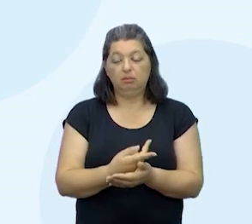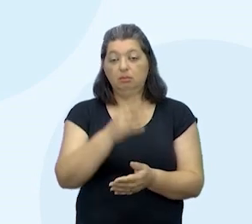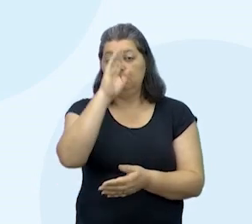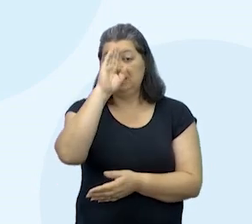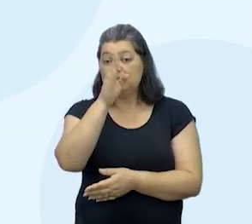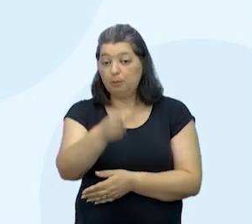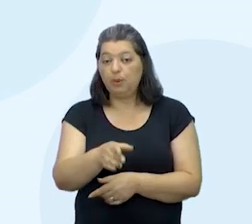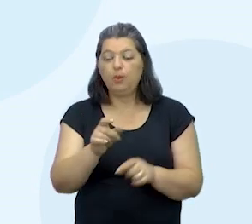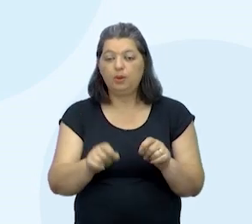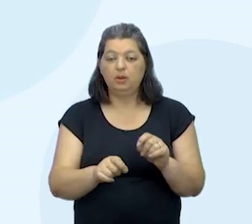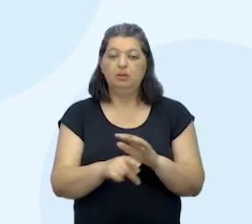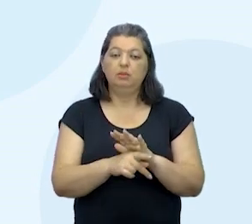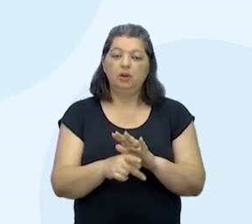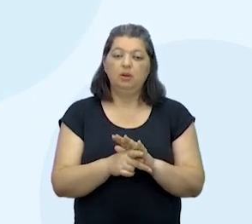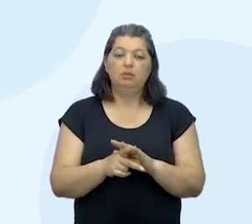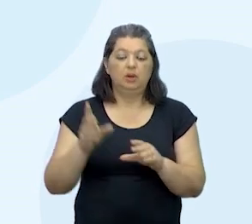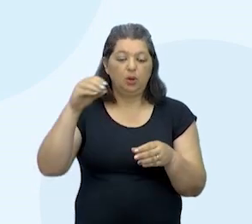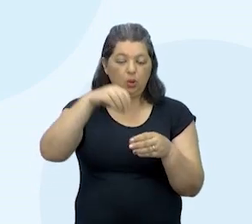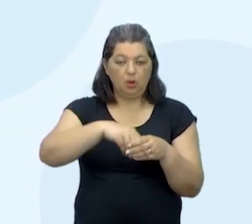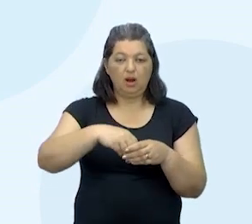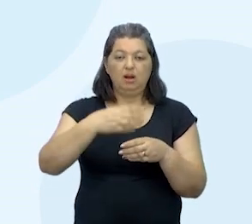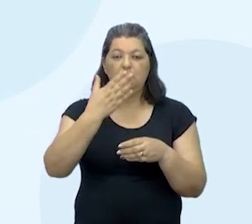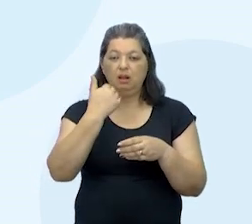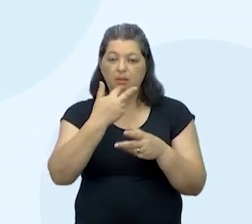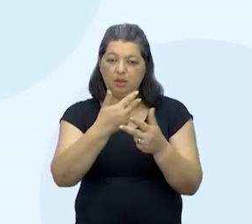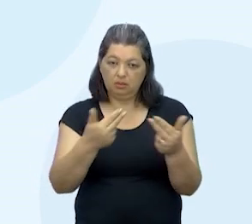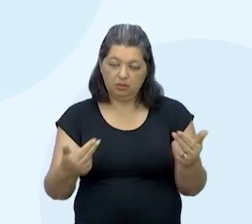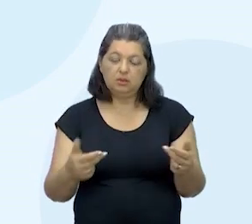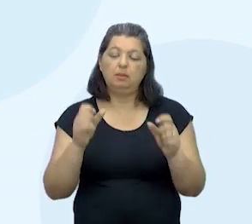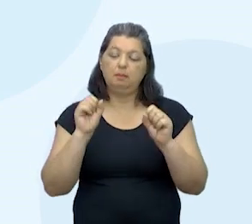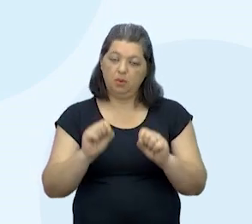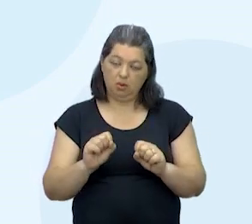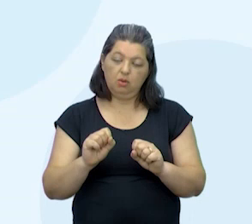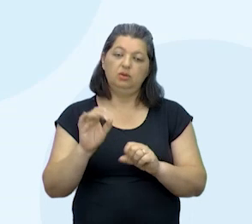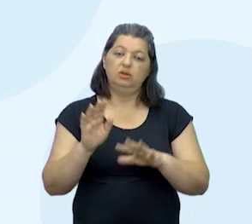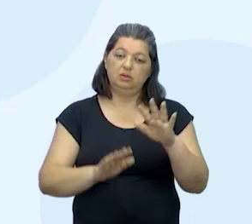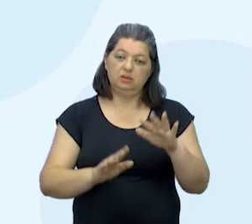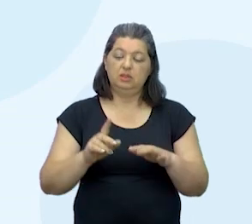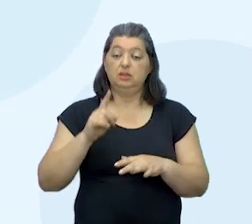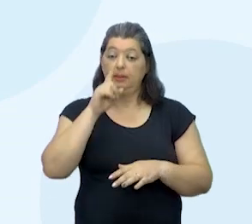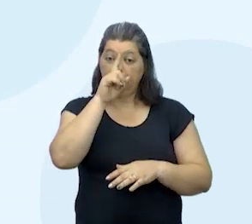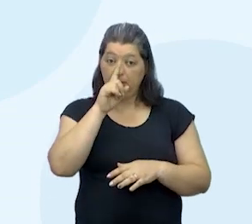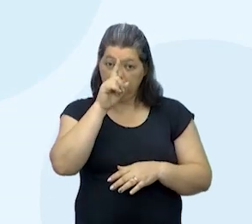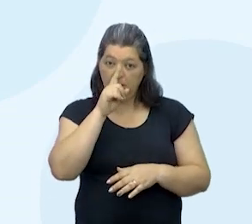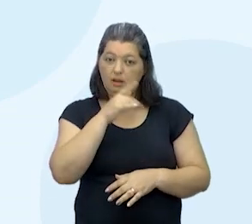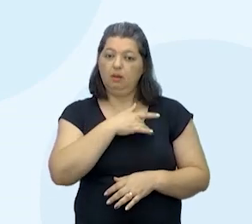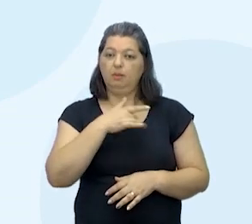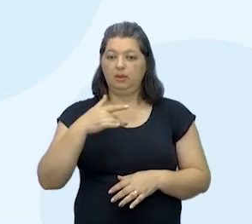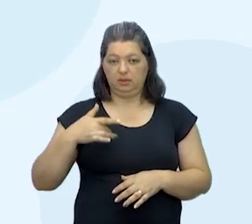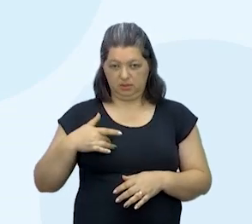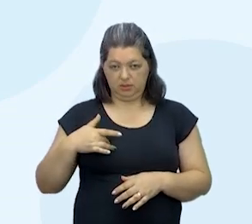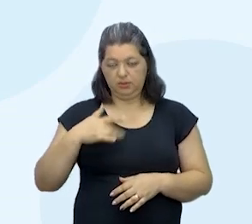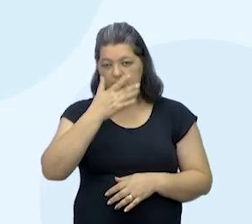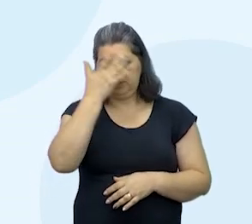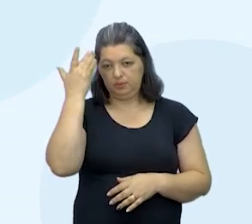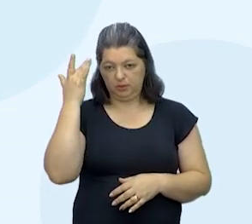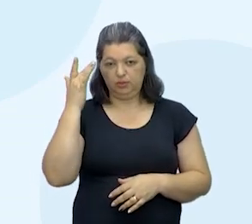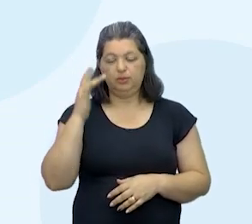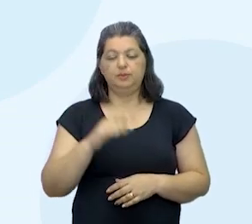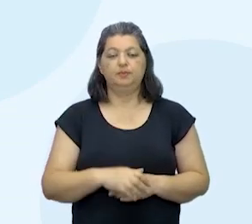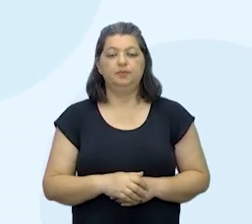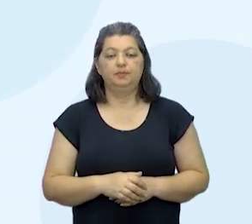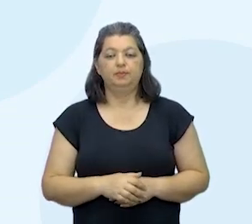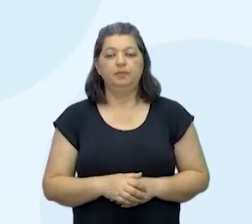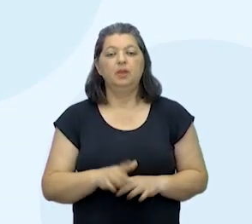aquelas que acondicionam alimentos, elas podem trazer riscos aí à saúde humana, tá? Então, para encerrar,